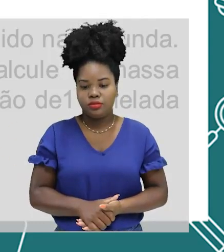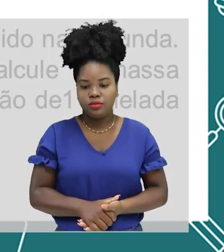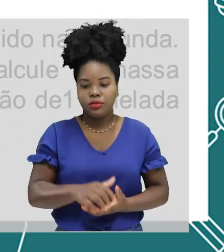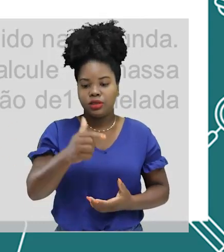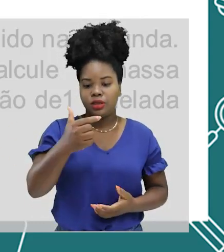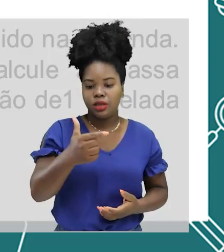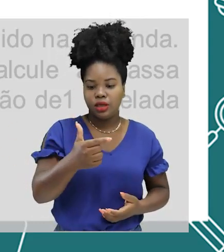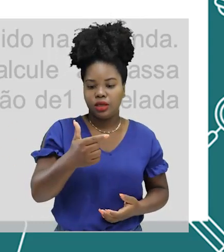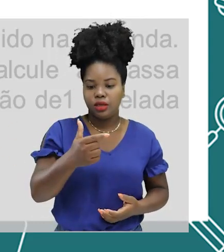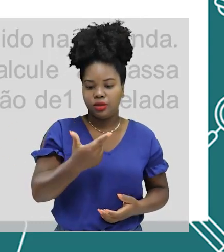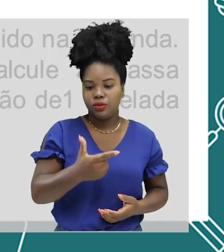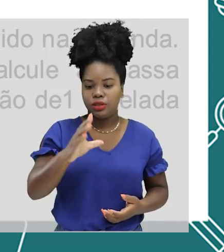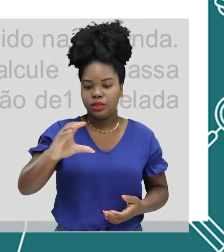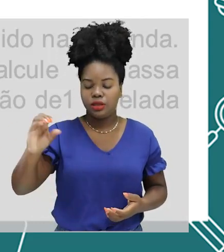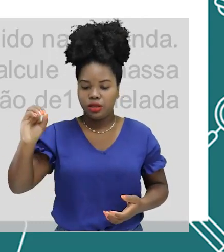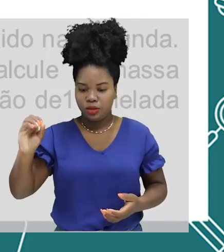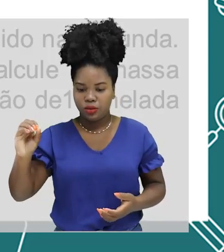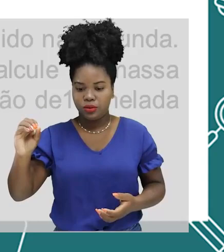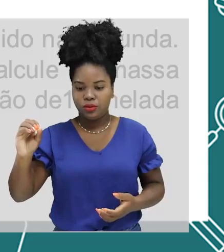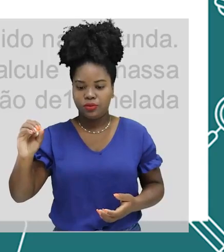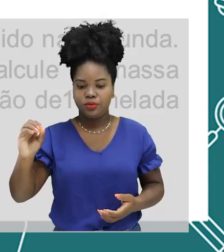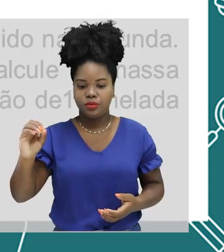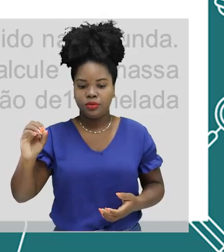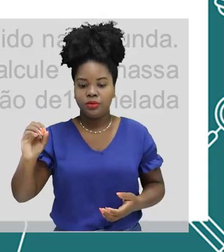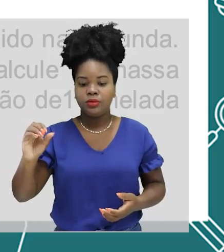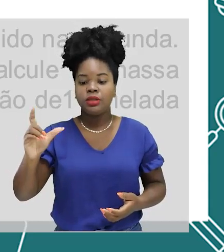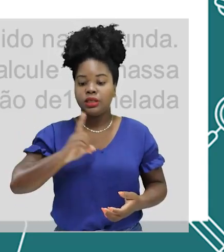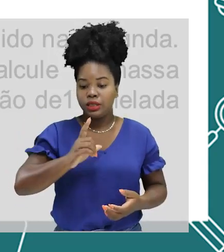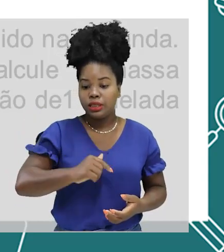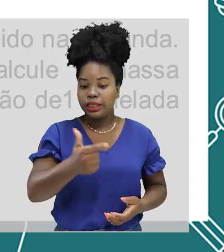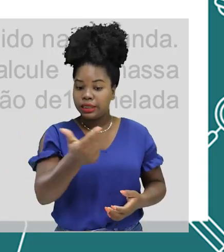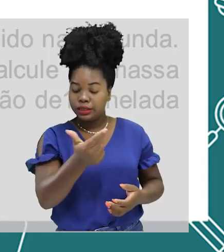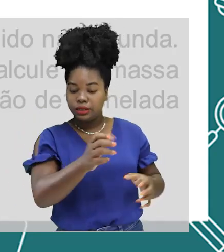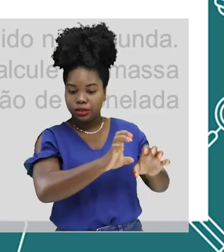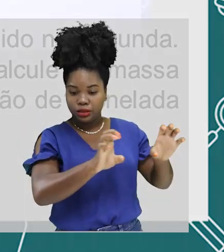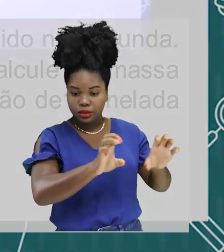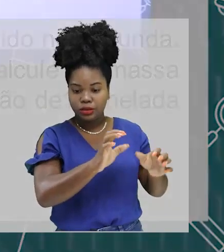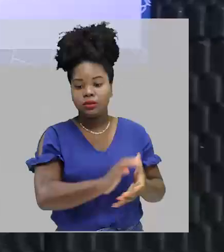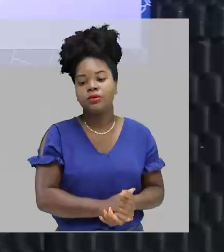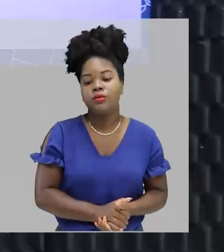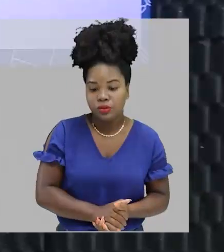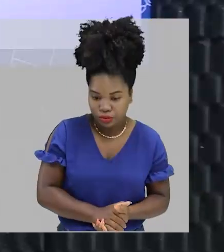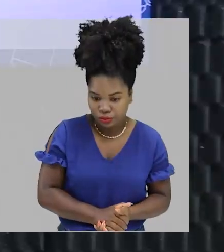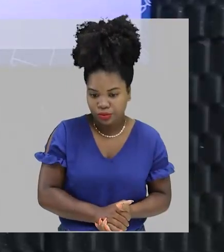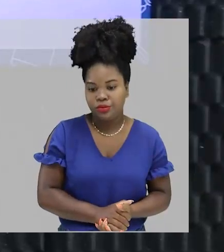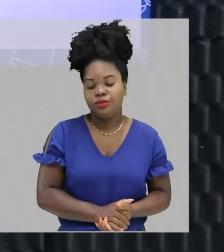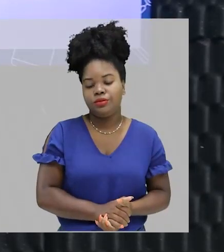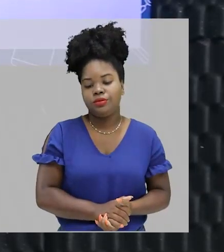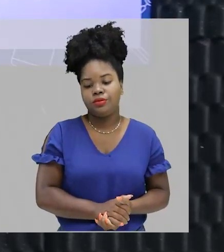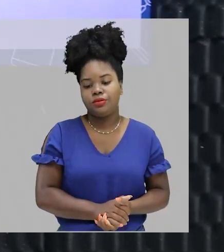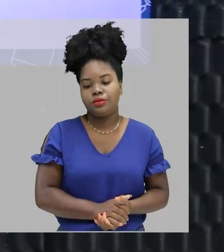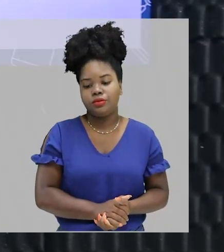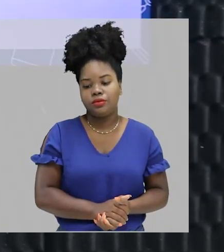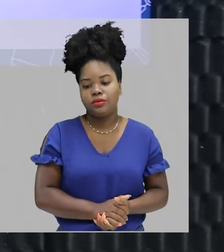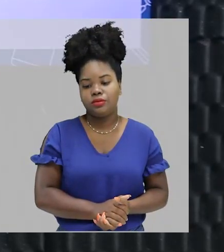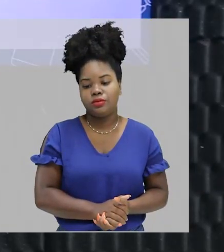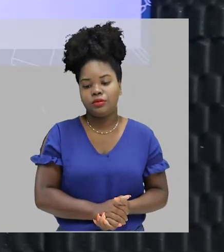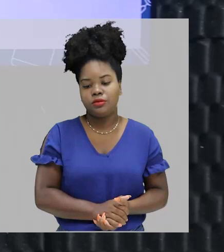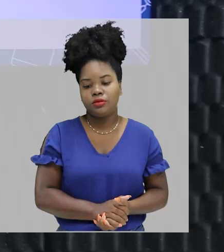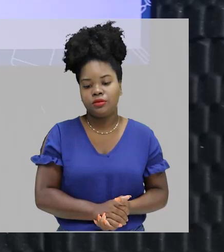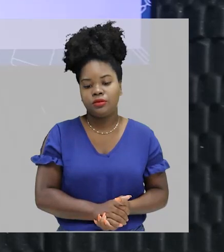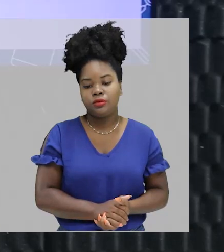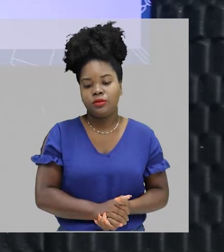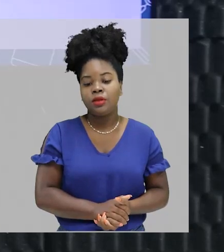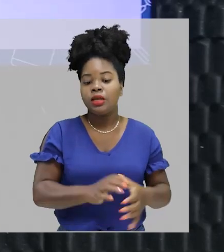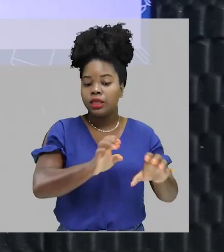é consumido na segunda, ok? Bem aqui, ó, formou 2CO, ou seja, formou o CO, o monóxido, e